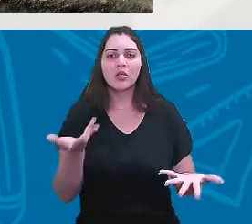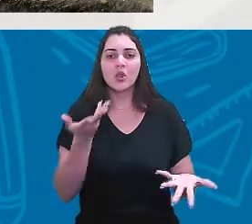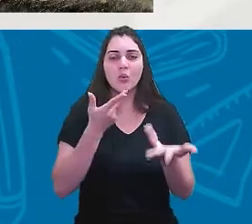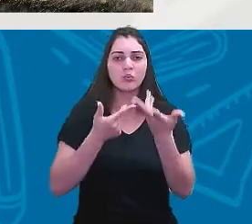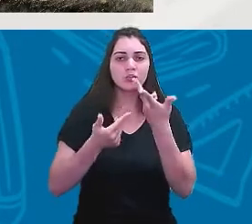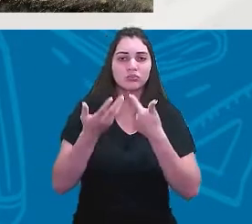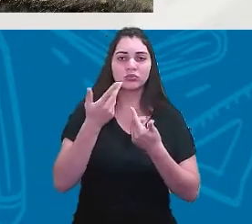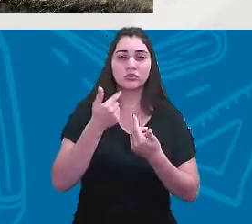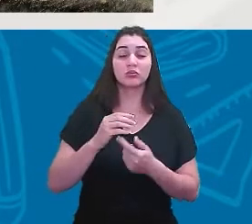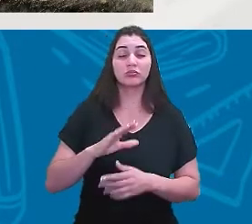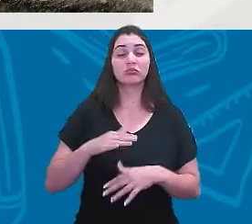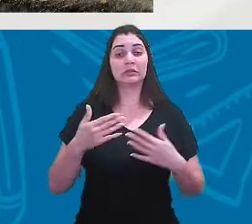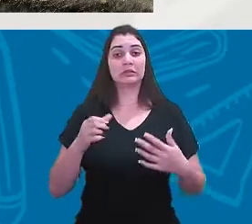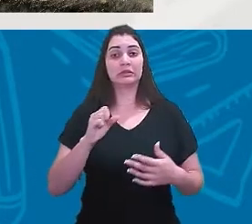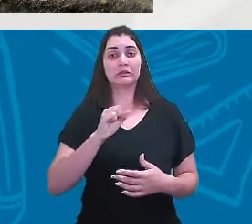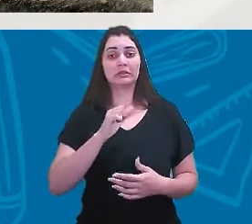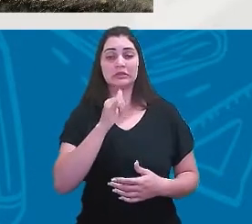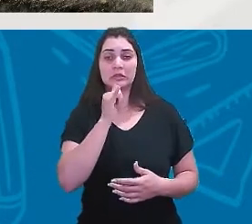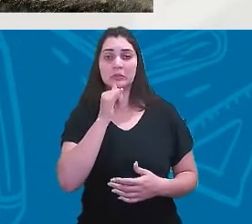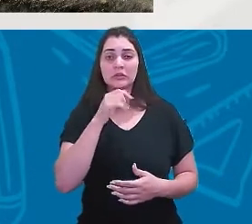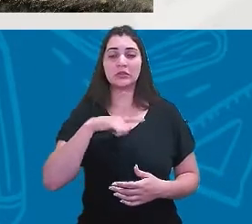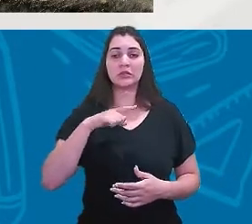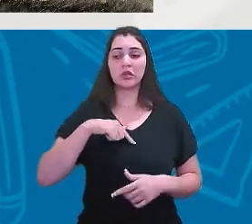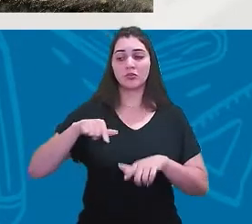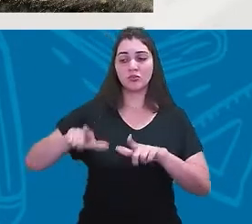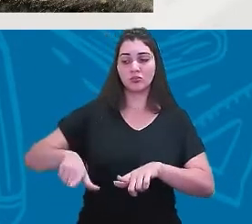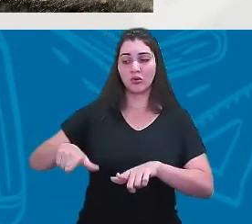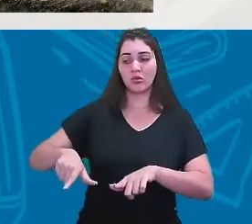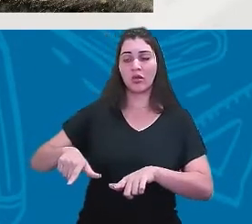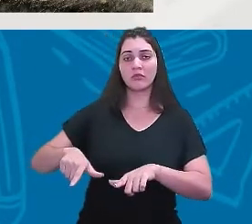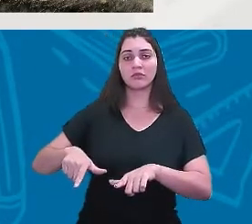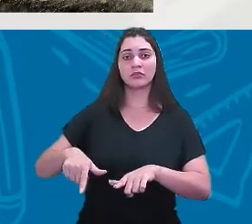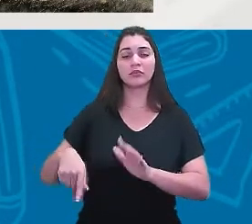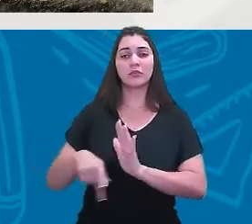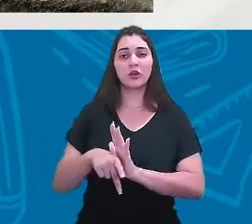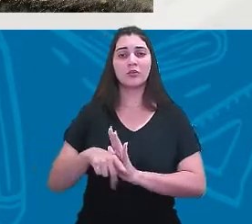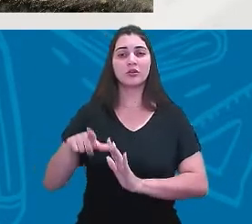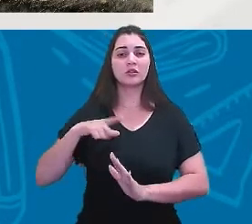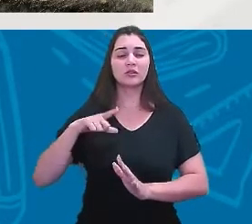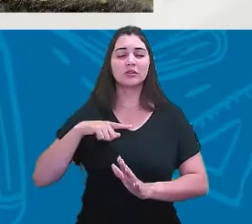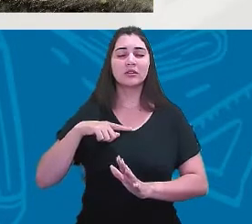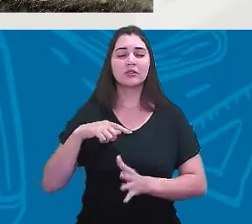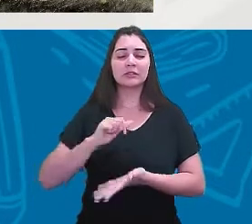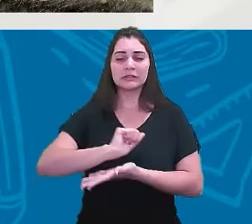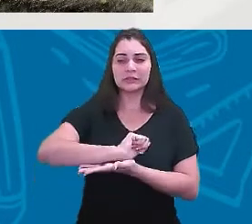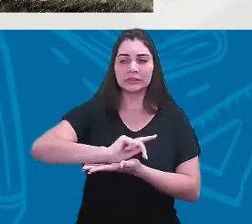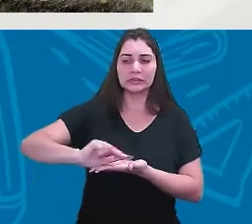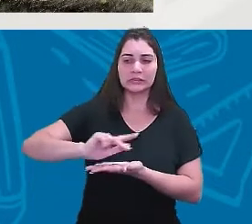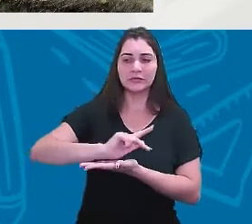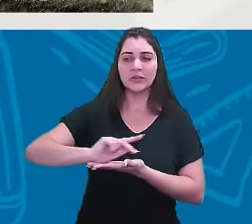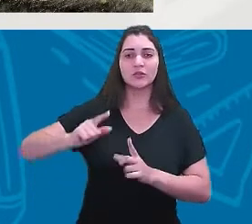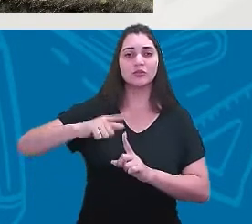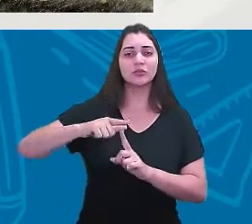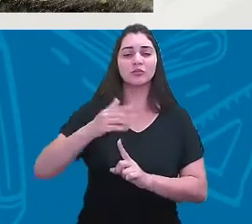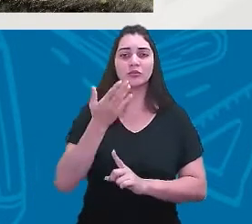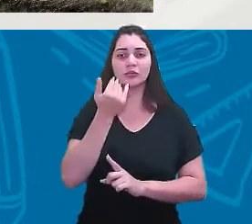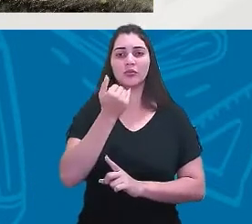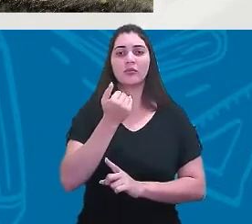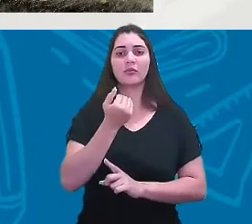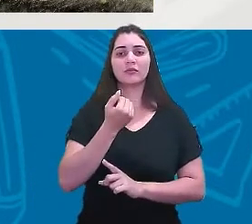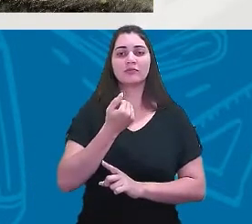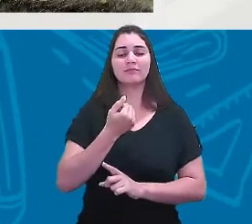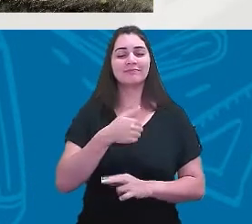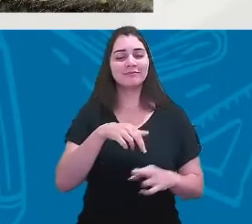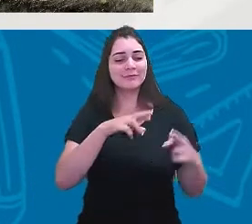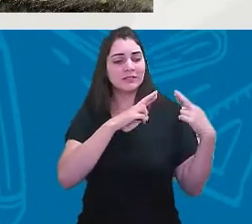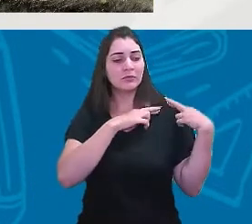né? Ou seja, então, se eu tenho um determinado local, um ambiente que eu tenho muito recurso alimentar,